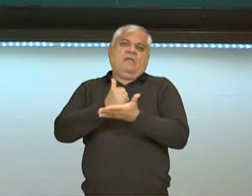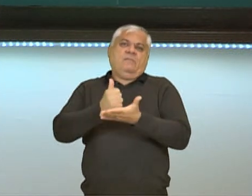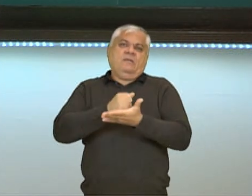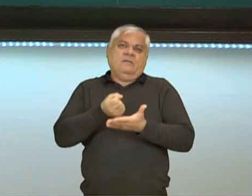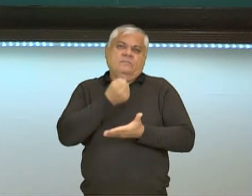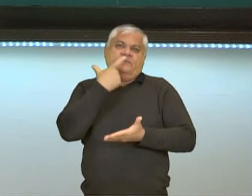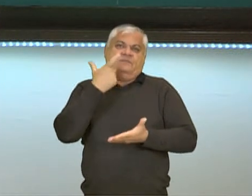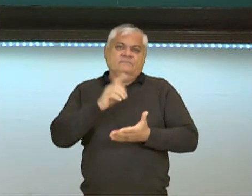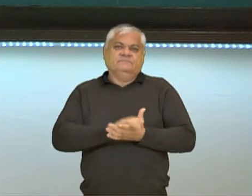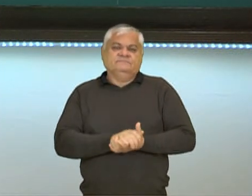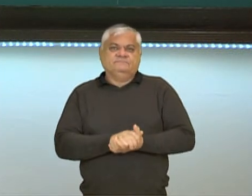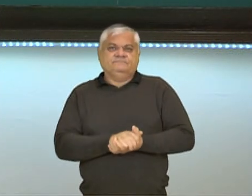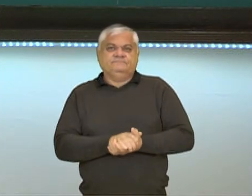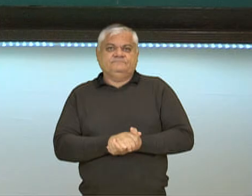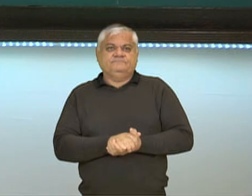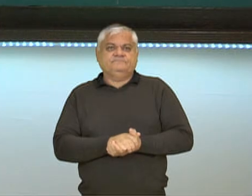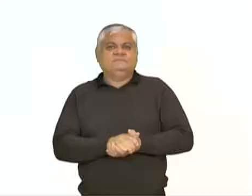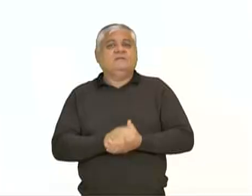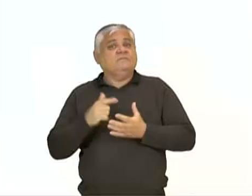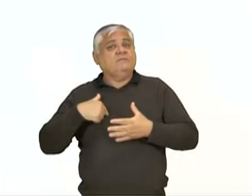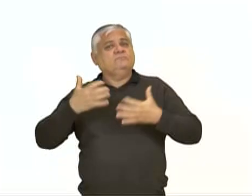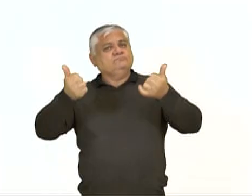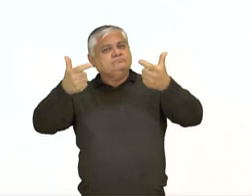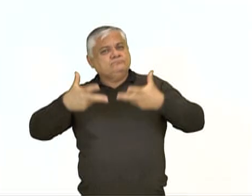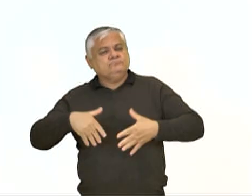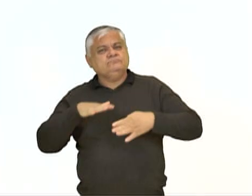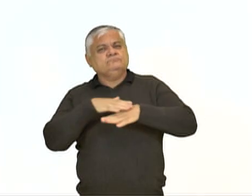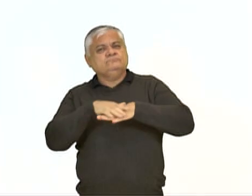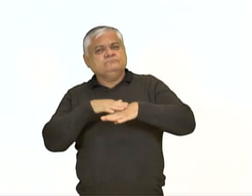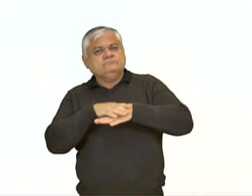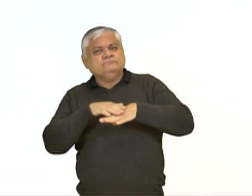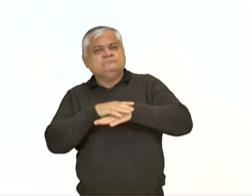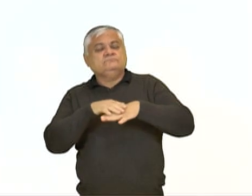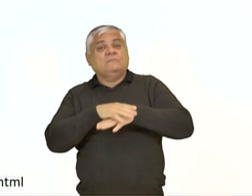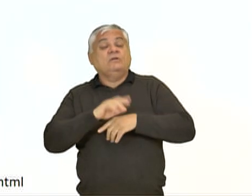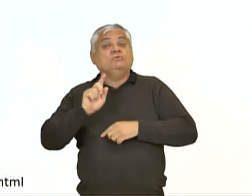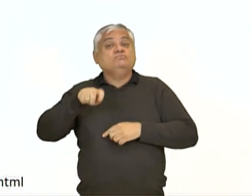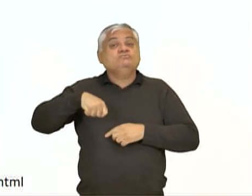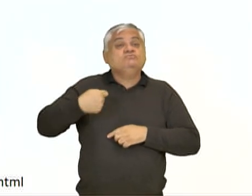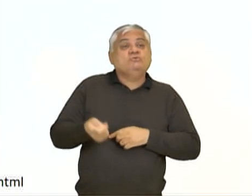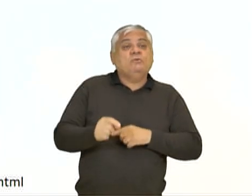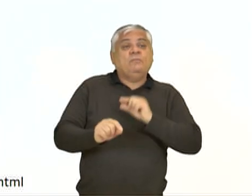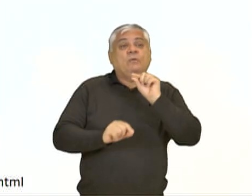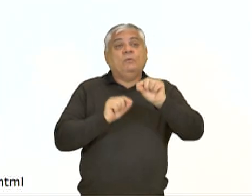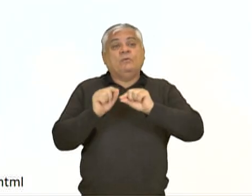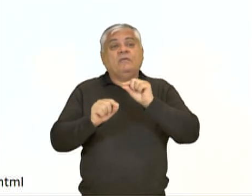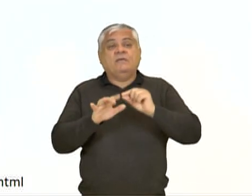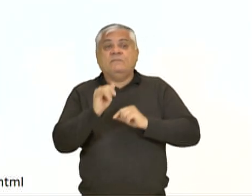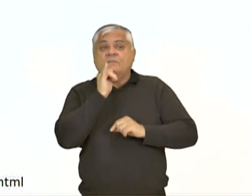mesmo? Então vamos falar um pouquinho sobre as doenças, não, mas nós vamos falar